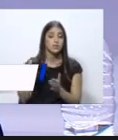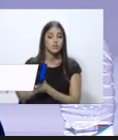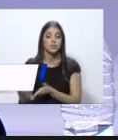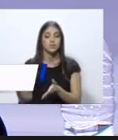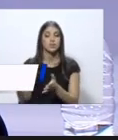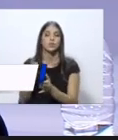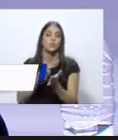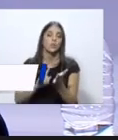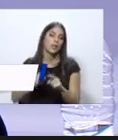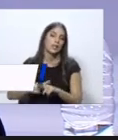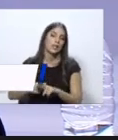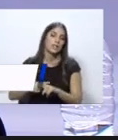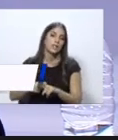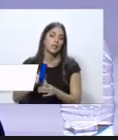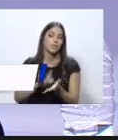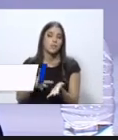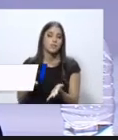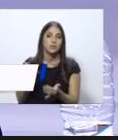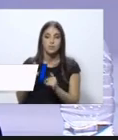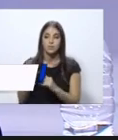no Brasil, mas desde que chegou